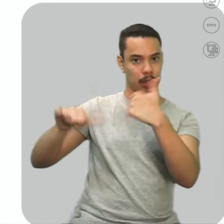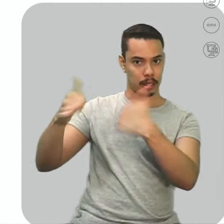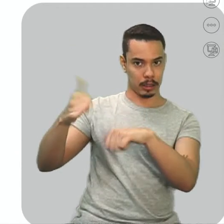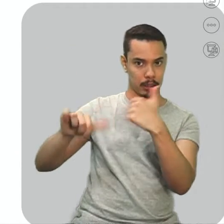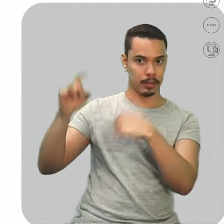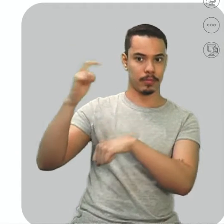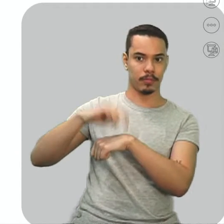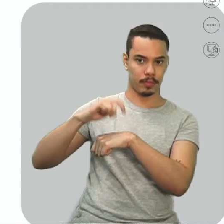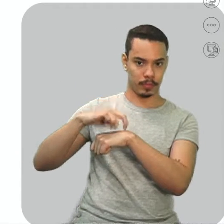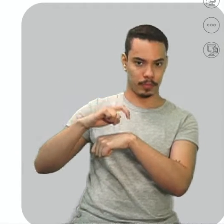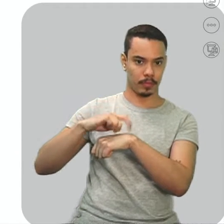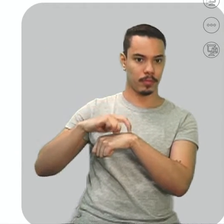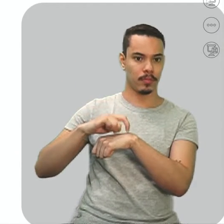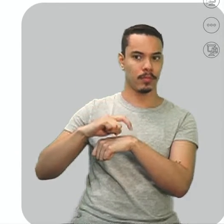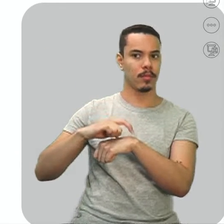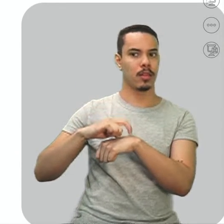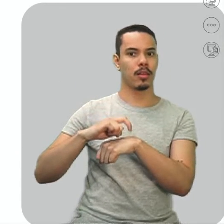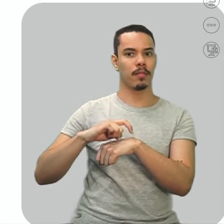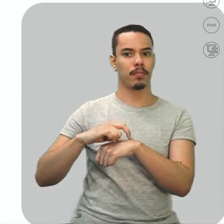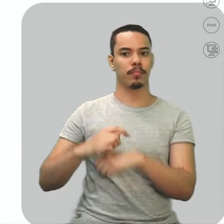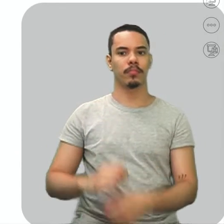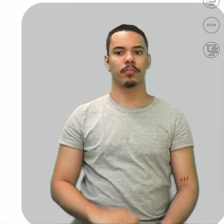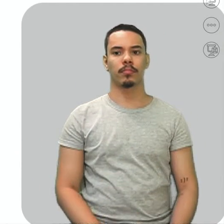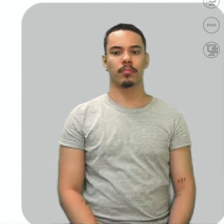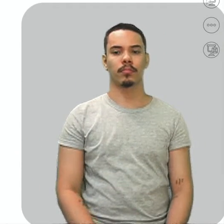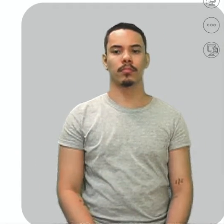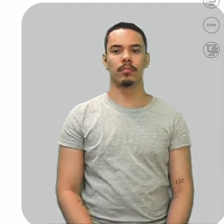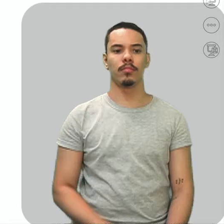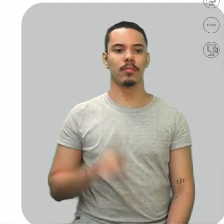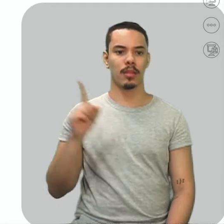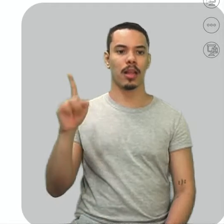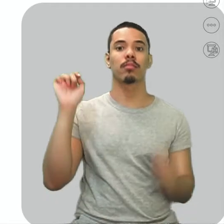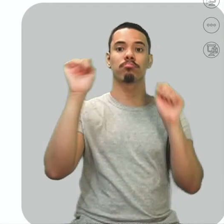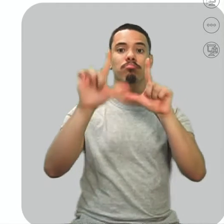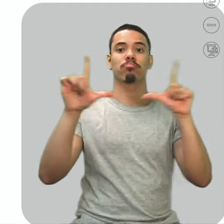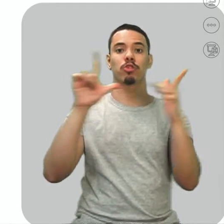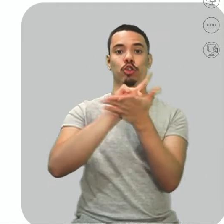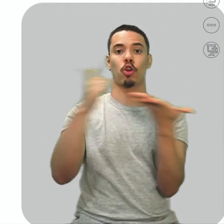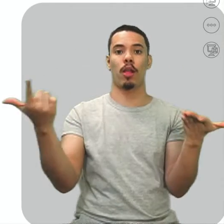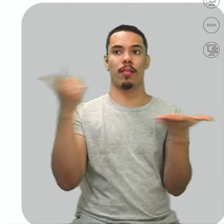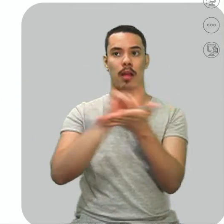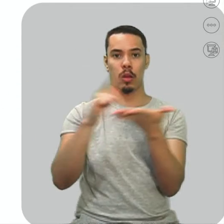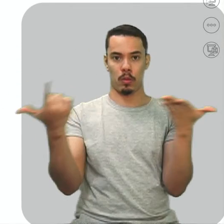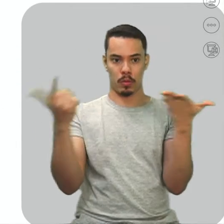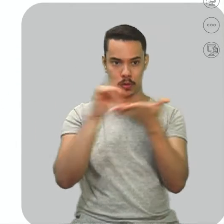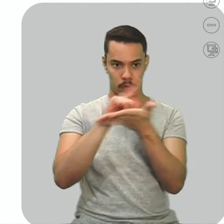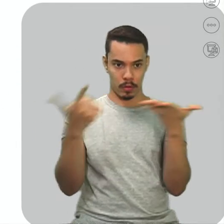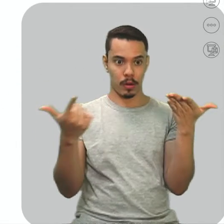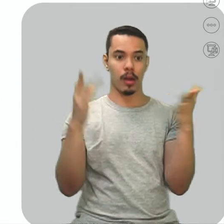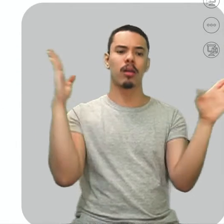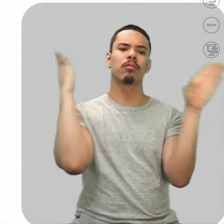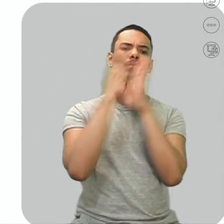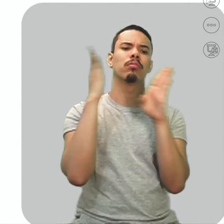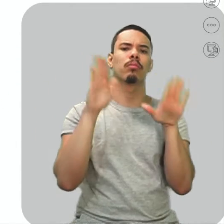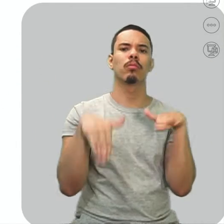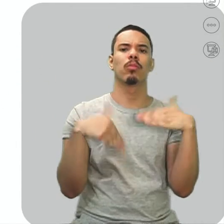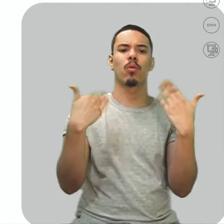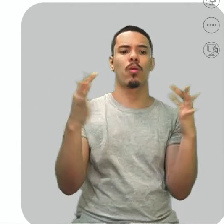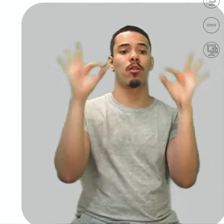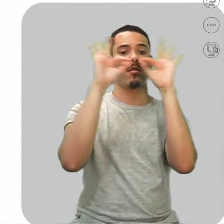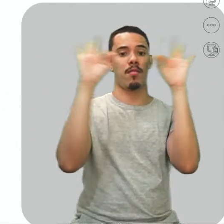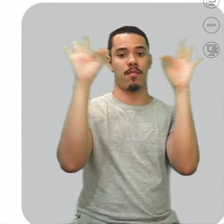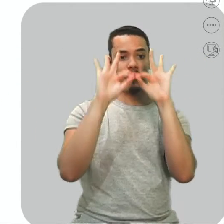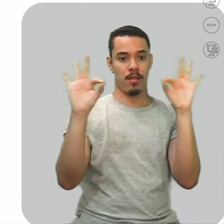aqui esse essa manchete de jornal identifique Quais as